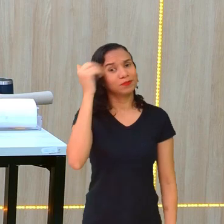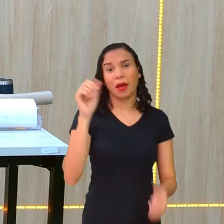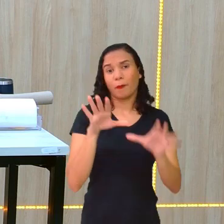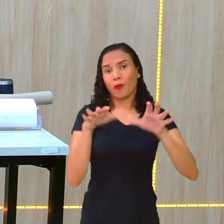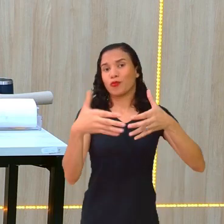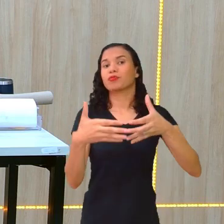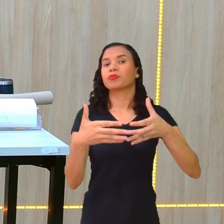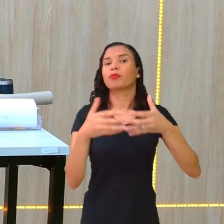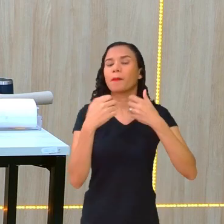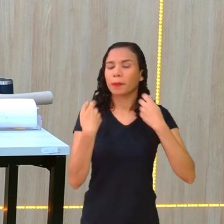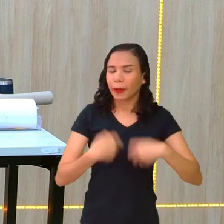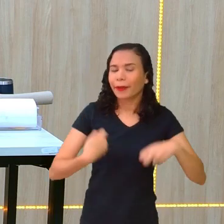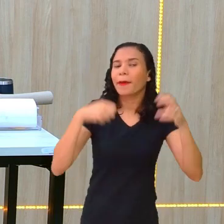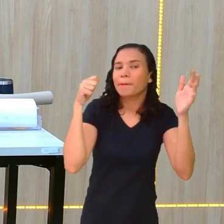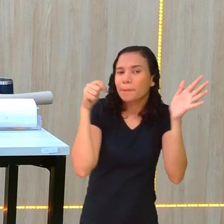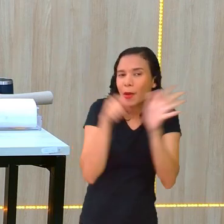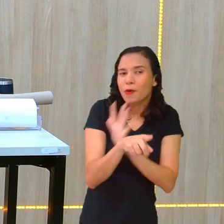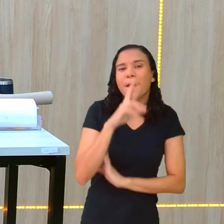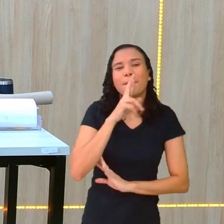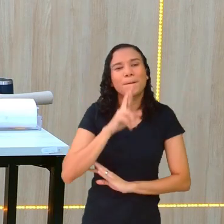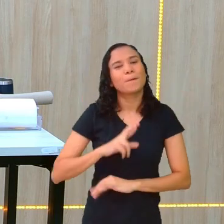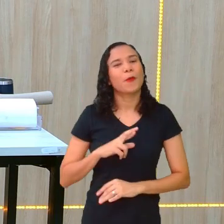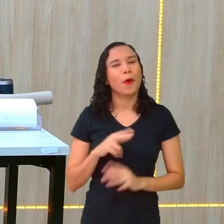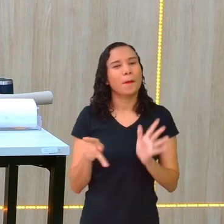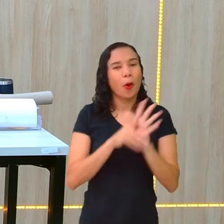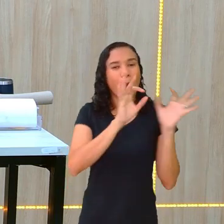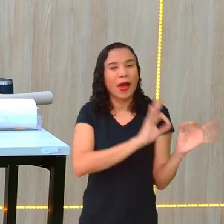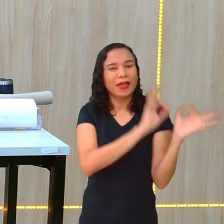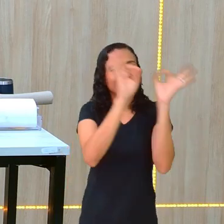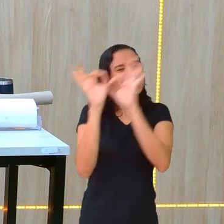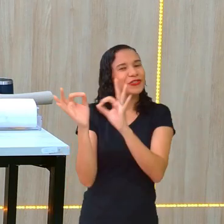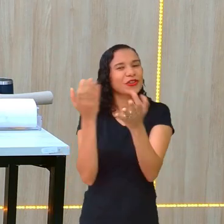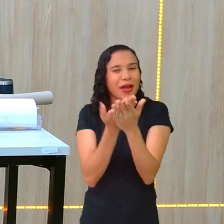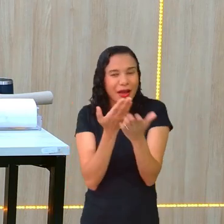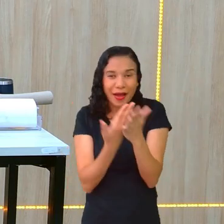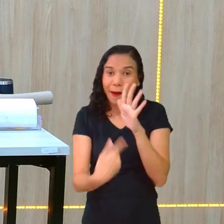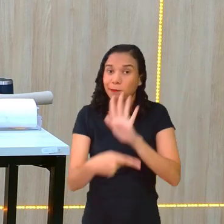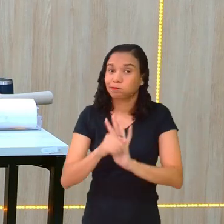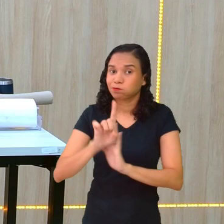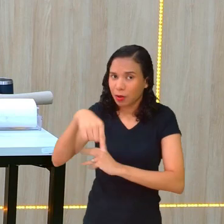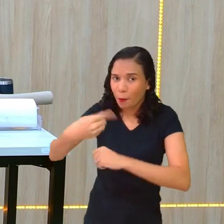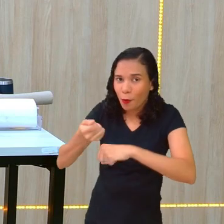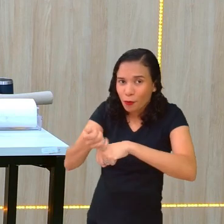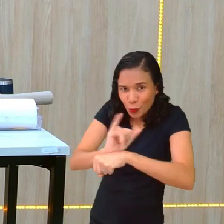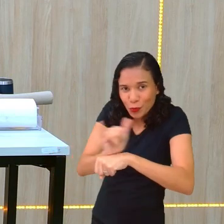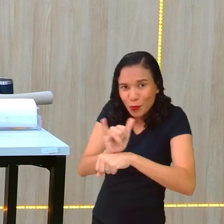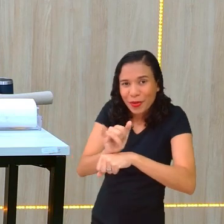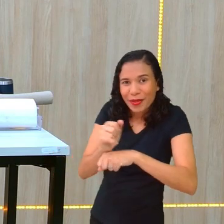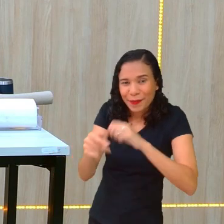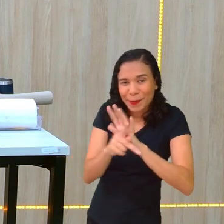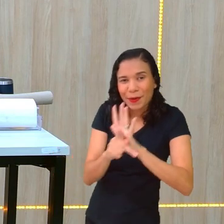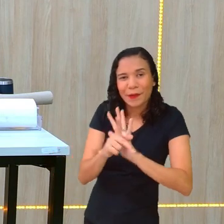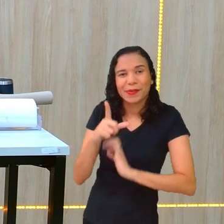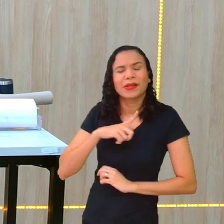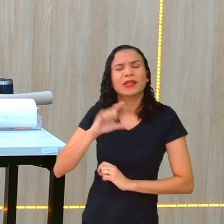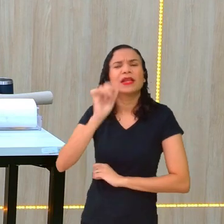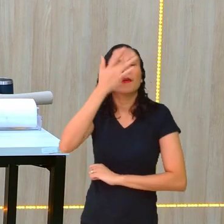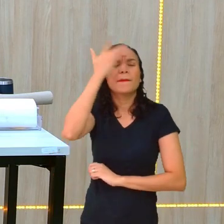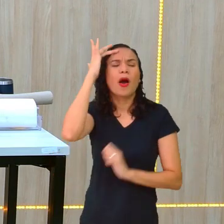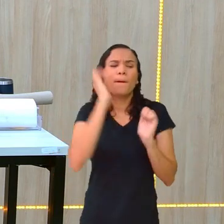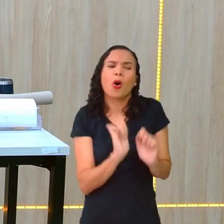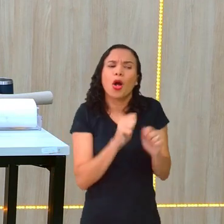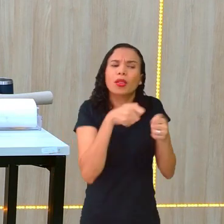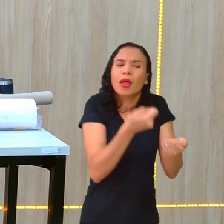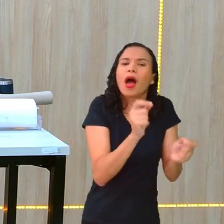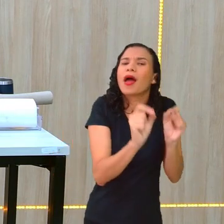sanguíneo, vai perguntar e responde. Assiste essa aula, né? Depois no YouTube, coloca lá no YouTube para quem você pode doar e